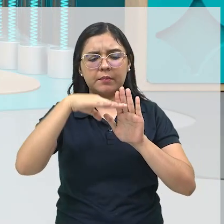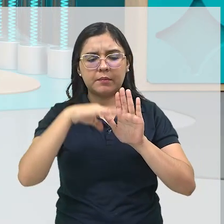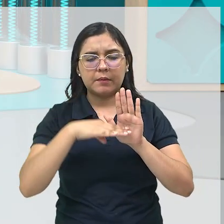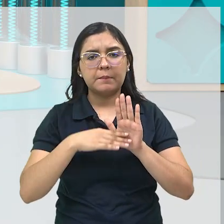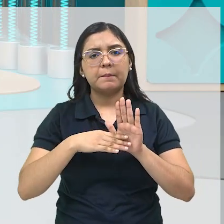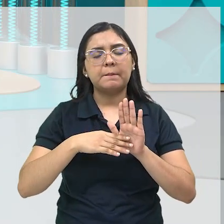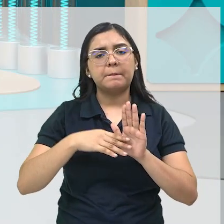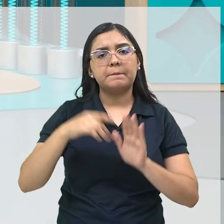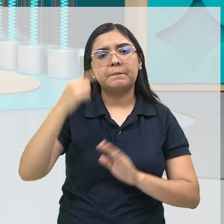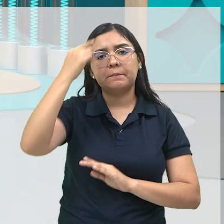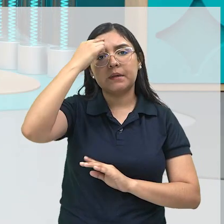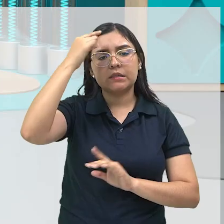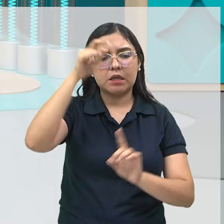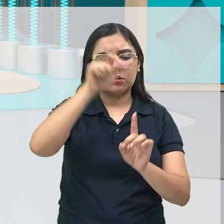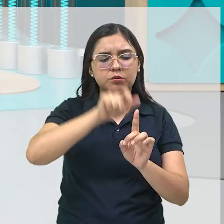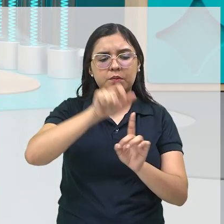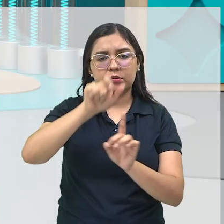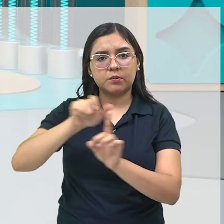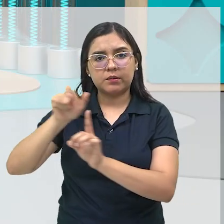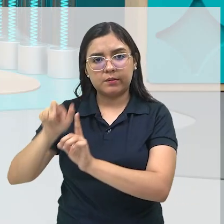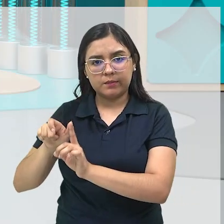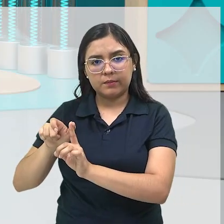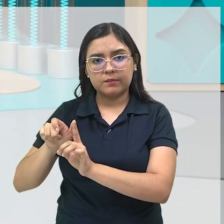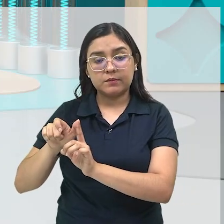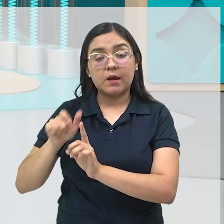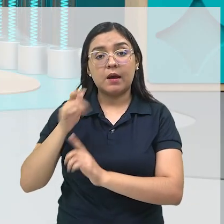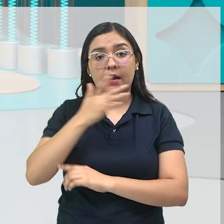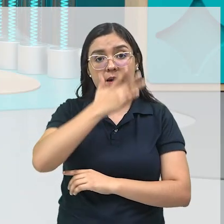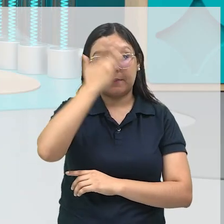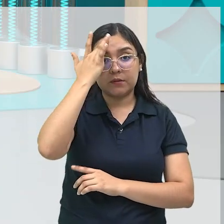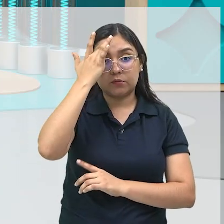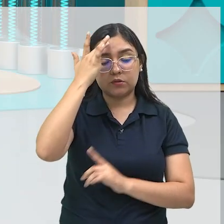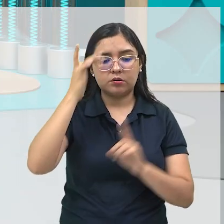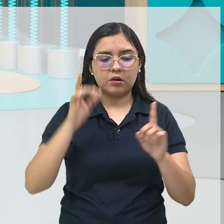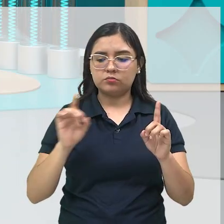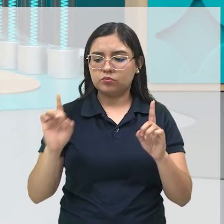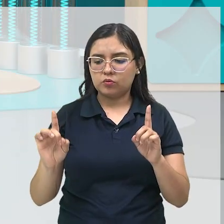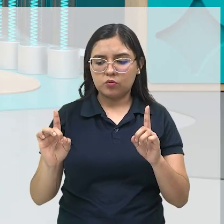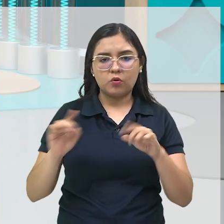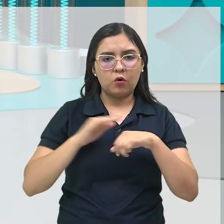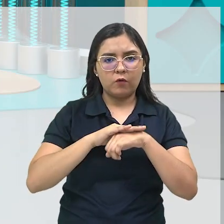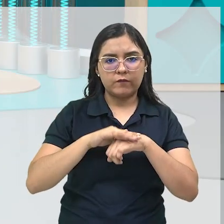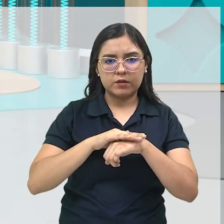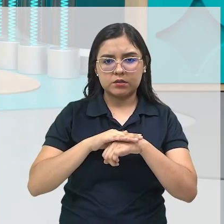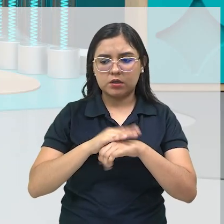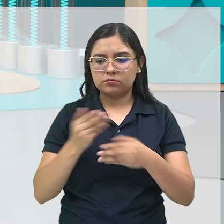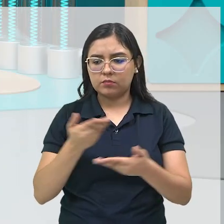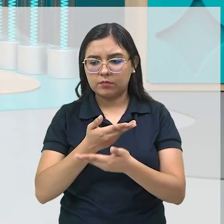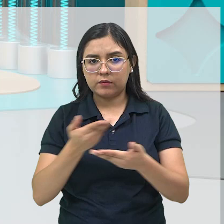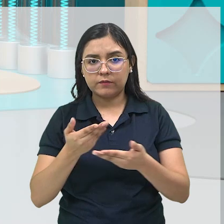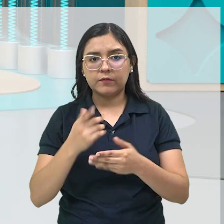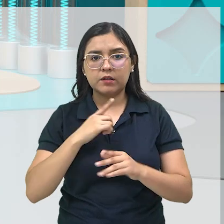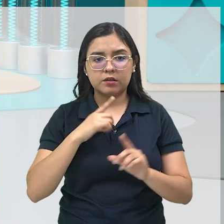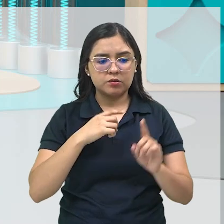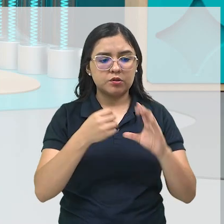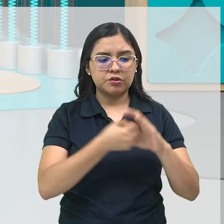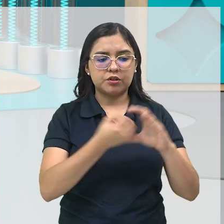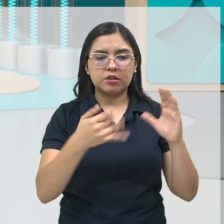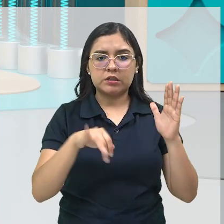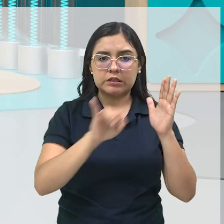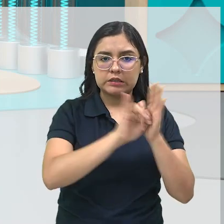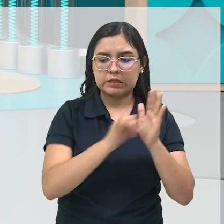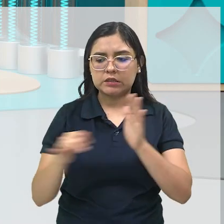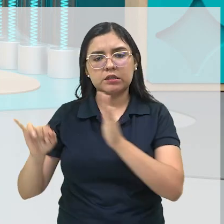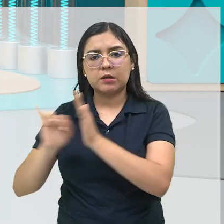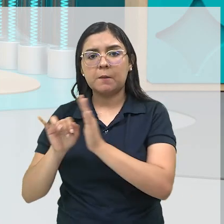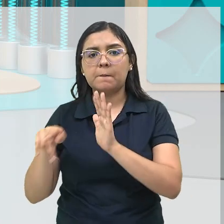pensar nos personagens. A pessoa que vai estar conversando com a outra, ela vai ter ali a sua personalidade, a sua identidade, a